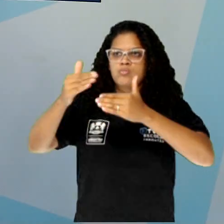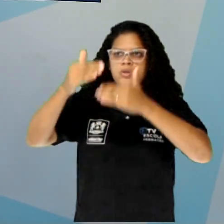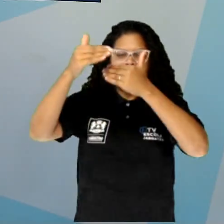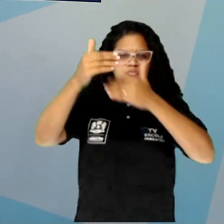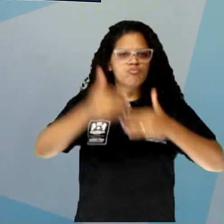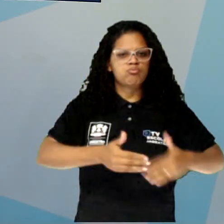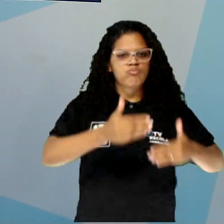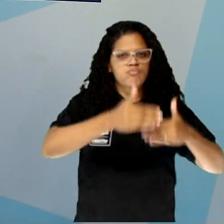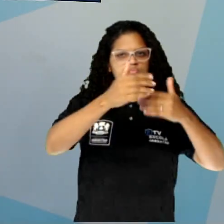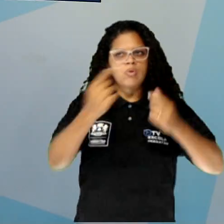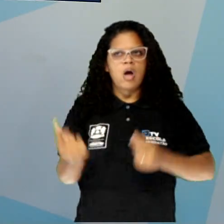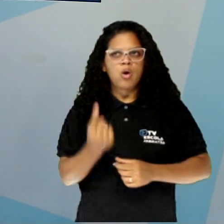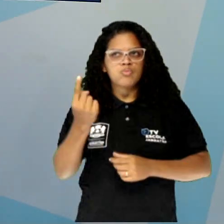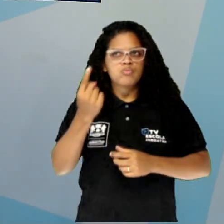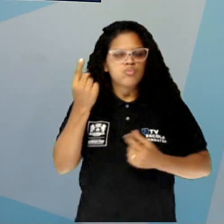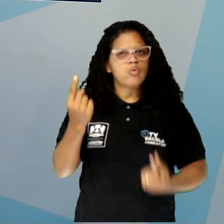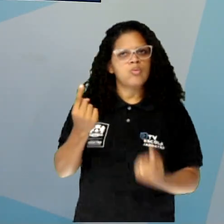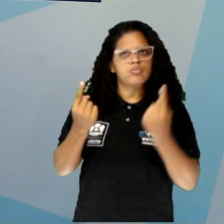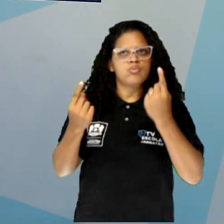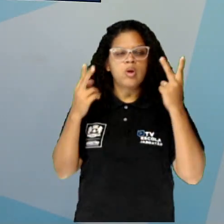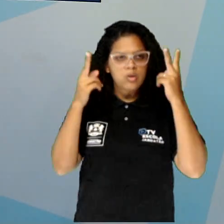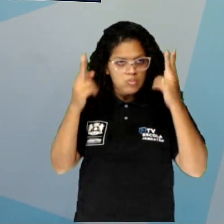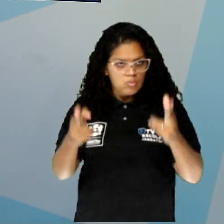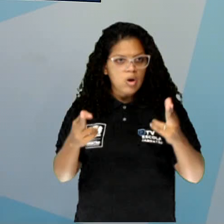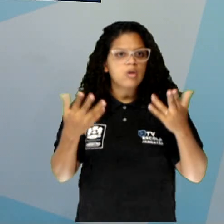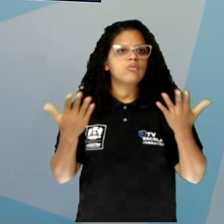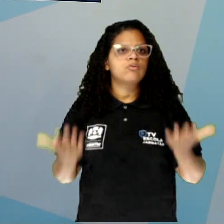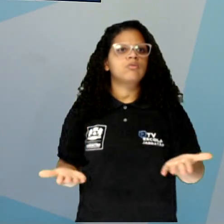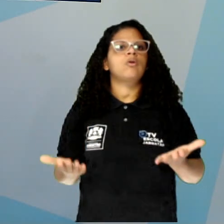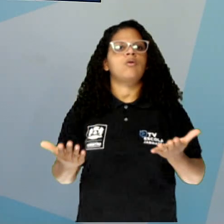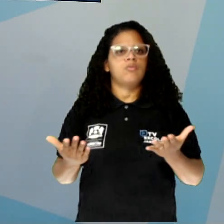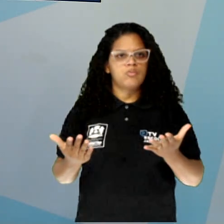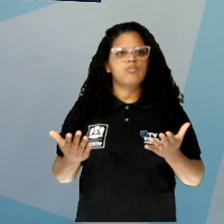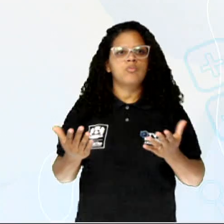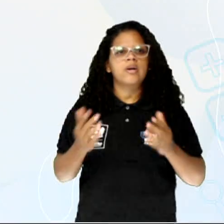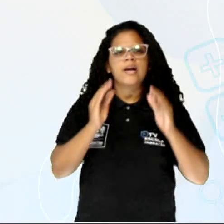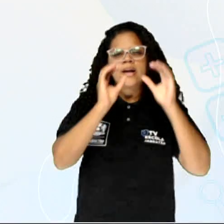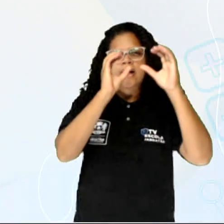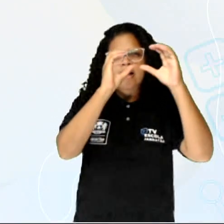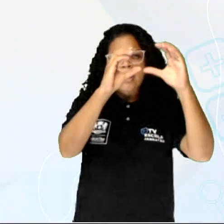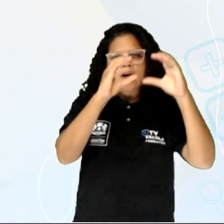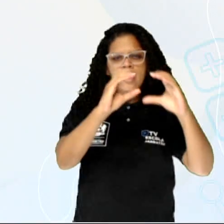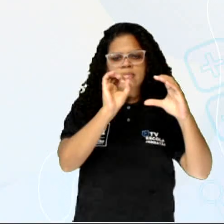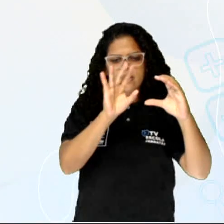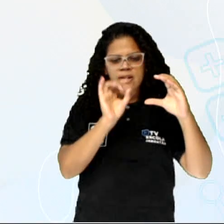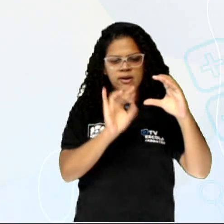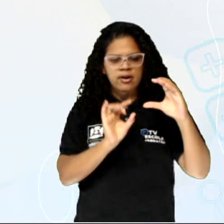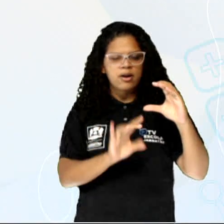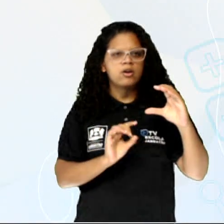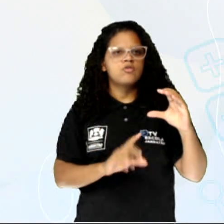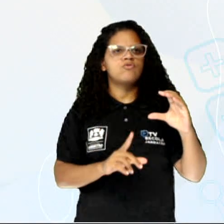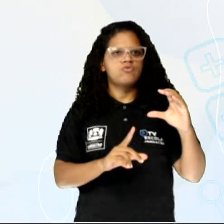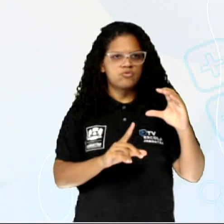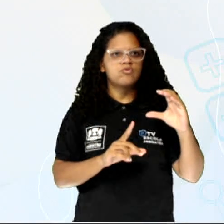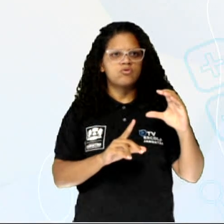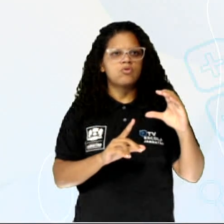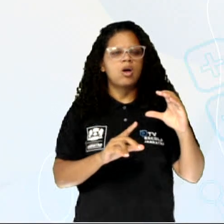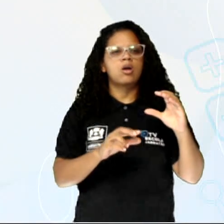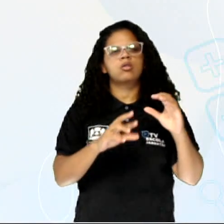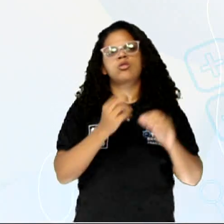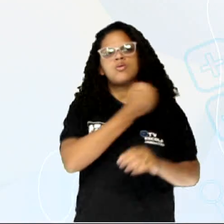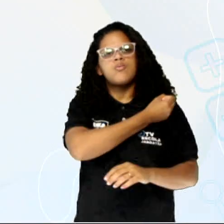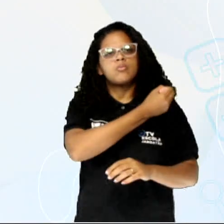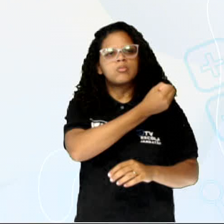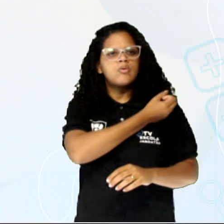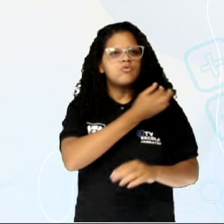conforme mostra o desenho. Observe que em cada uma das caixas coloquei um adesivo com números que representa a sua altura em centímetro.